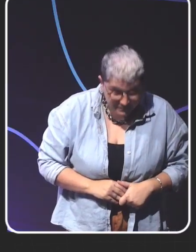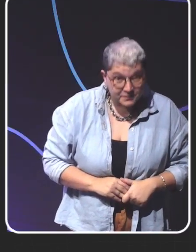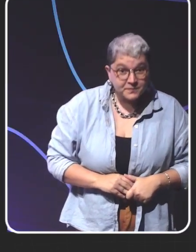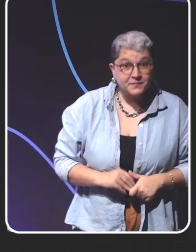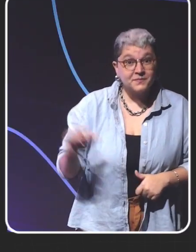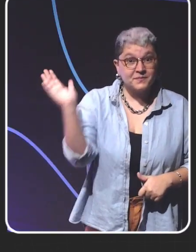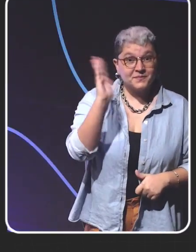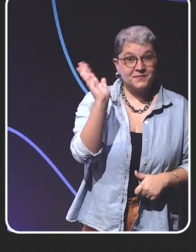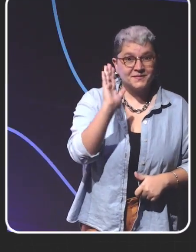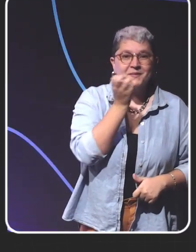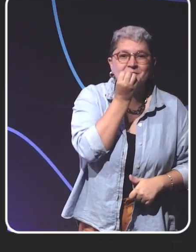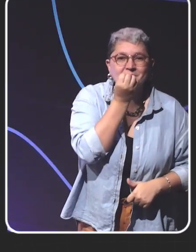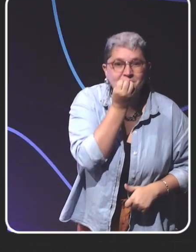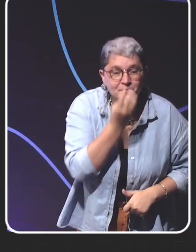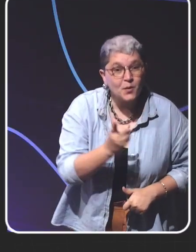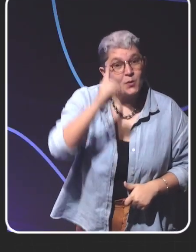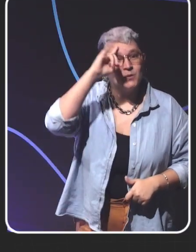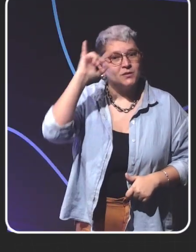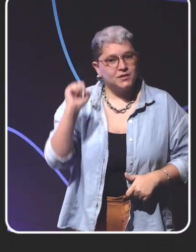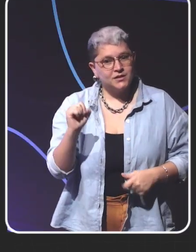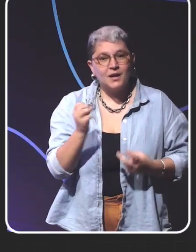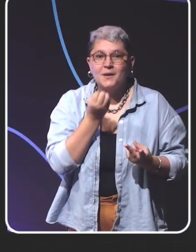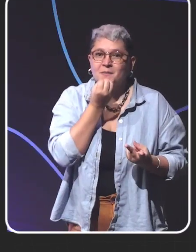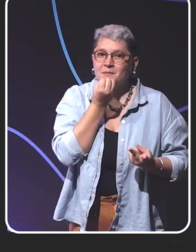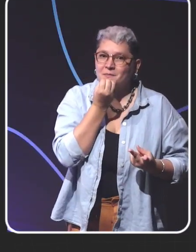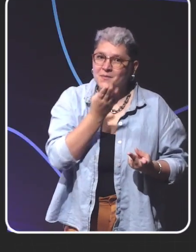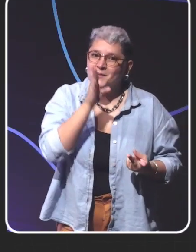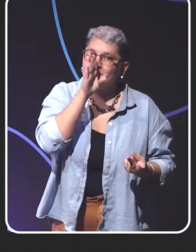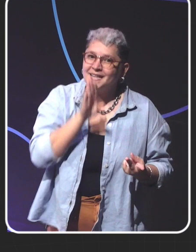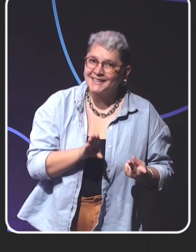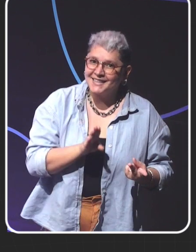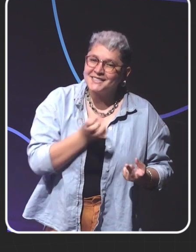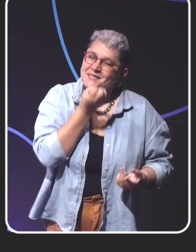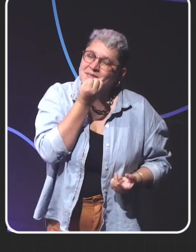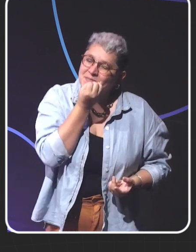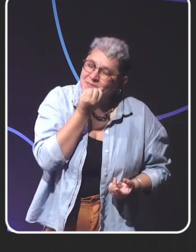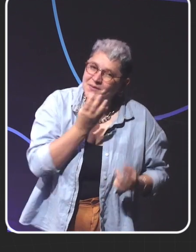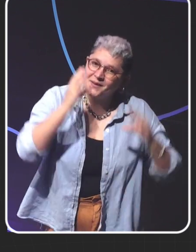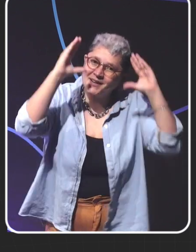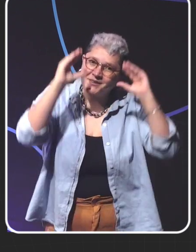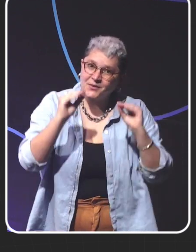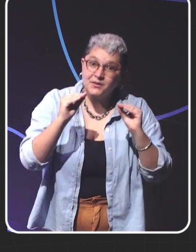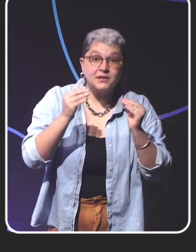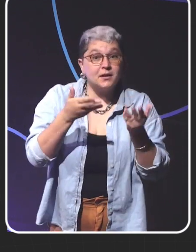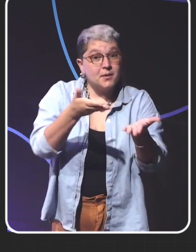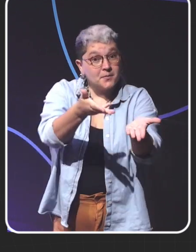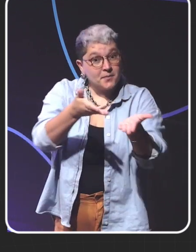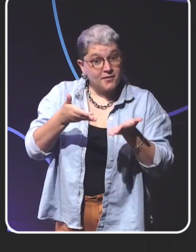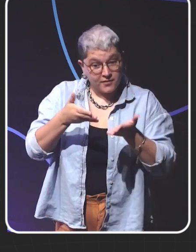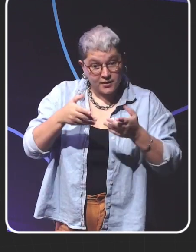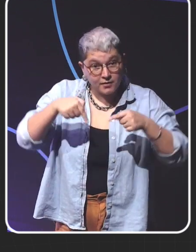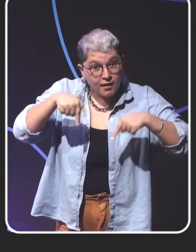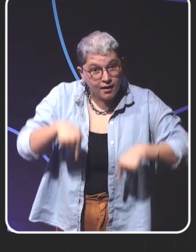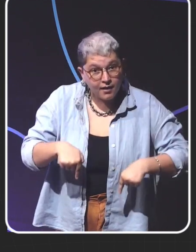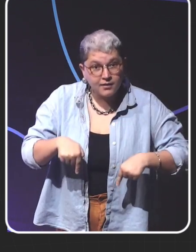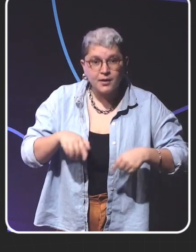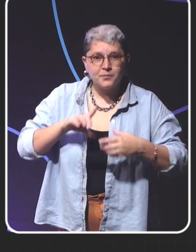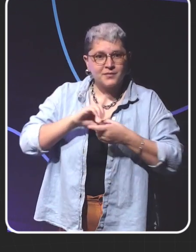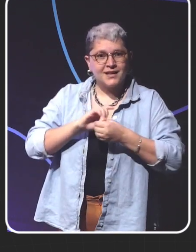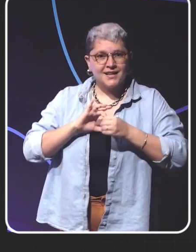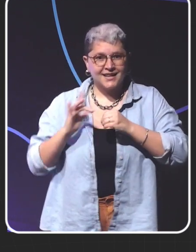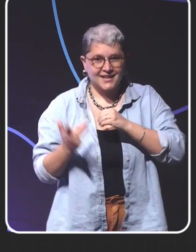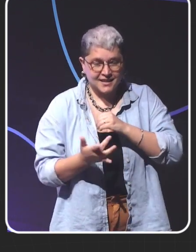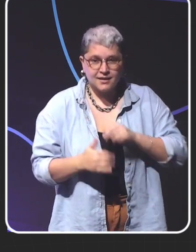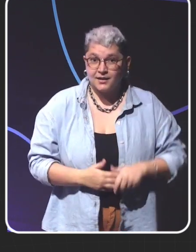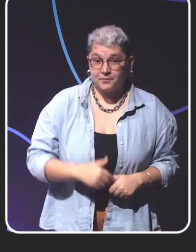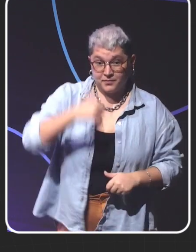Olá, bom dia, boa tarde, boa noite. Seja bem-vindo ao Handtalk Link, Festival Digital de Acessibilidade. Meu nome é